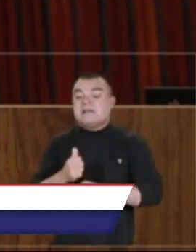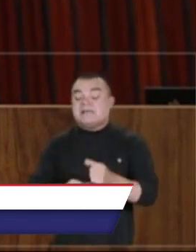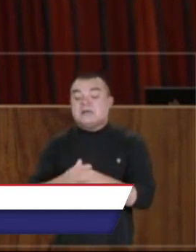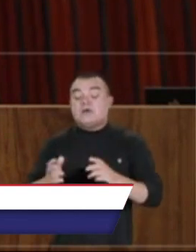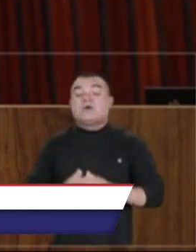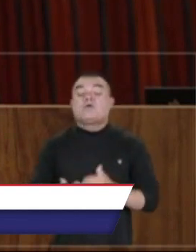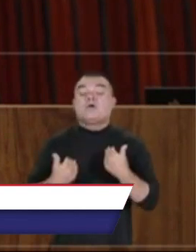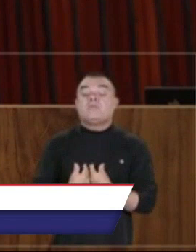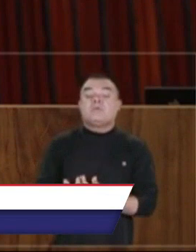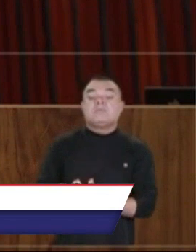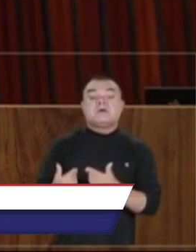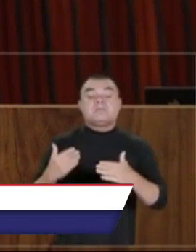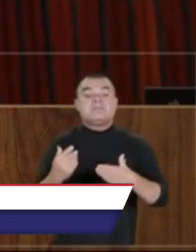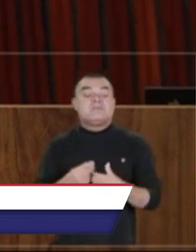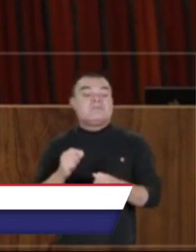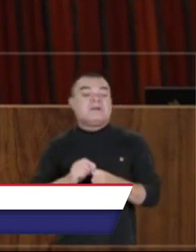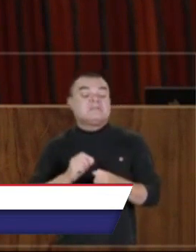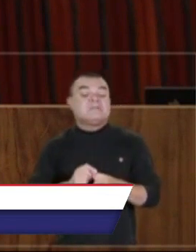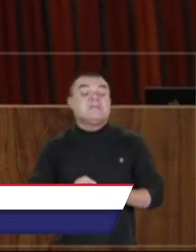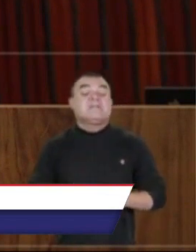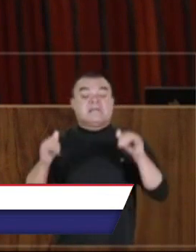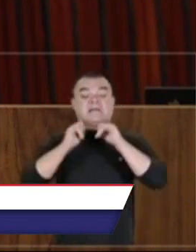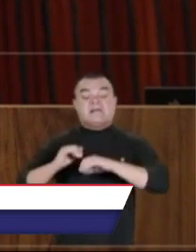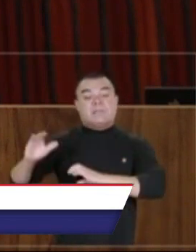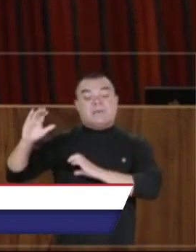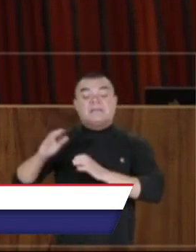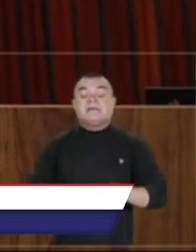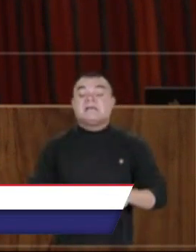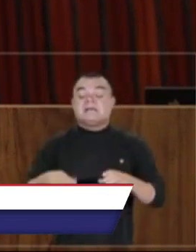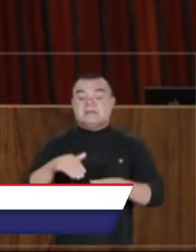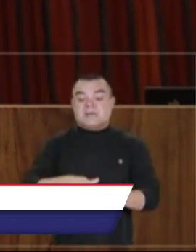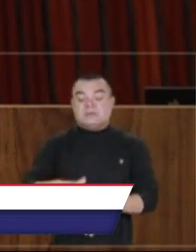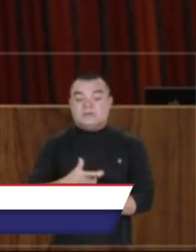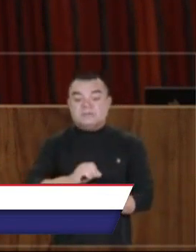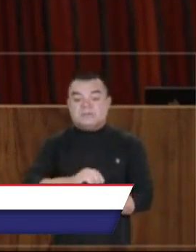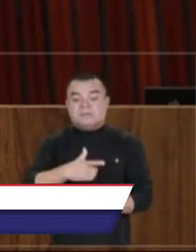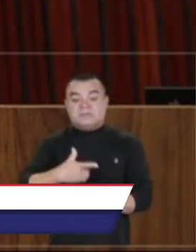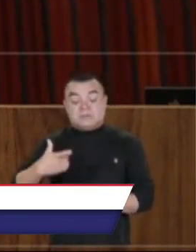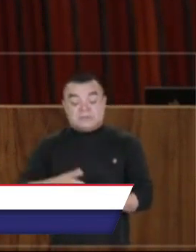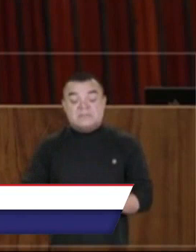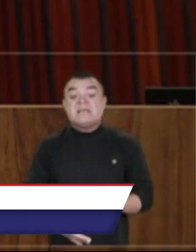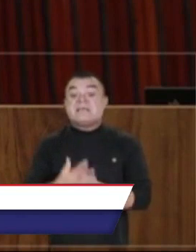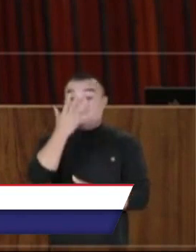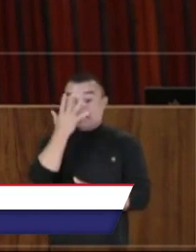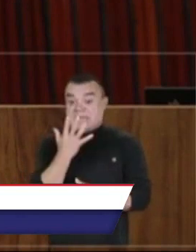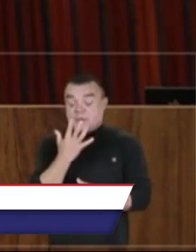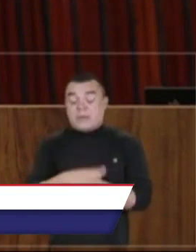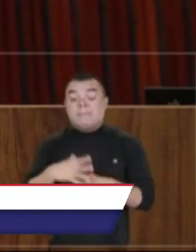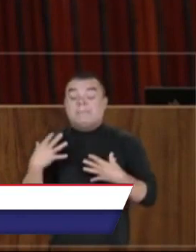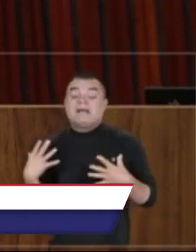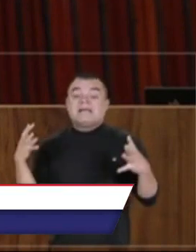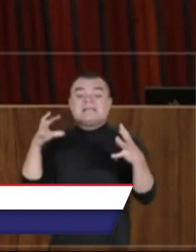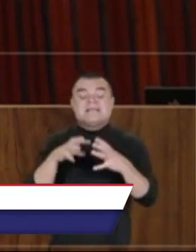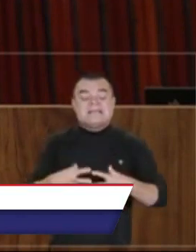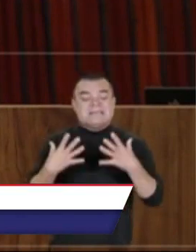já está aqui com a gente e traz informação ao vivo de Brasília. Fala aí, JP. Pois é, Sheila, a gente está de olho aqui nesse